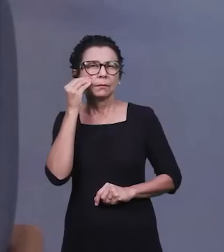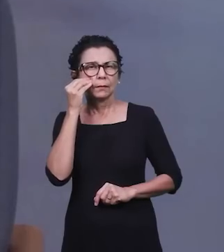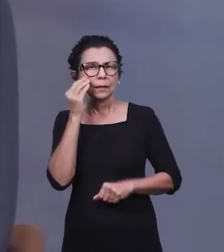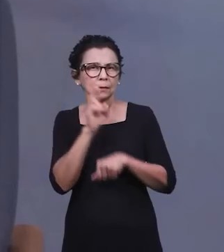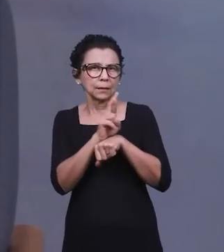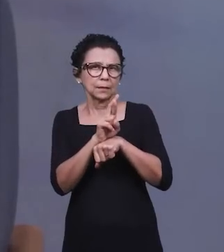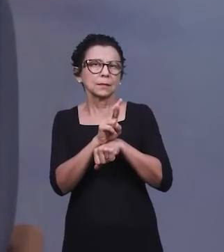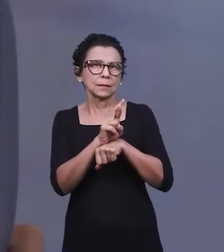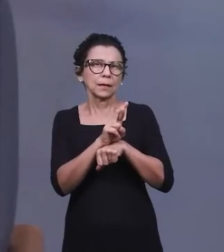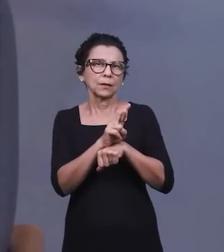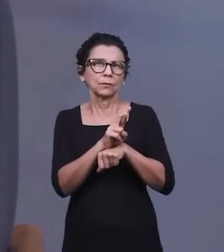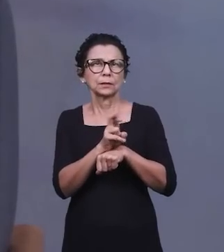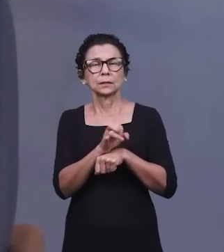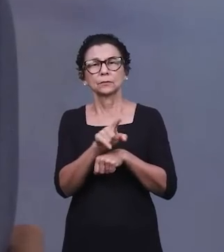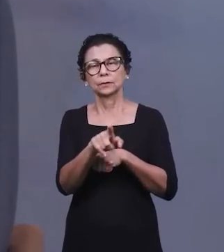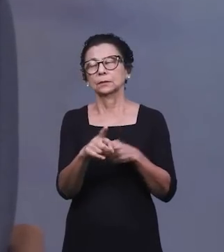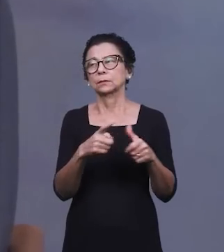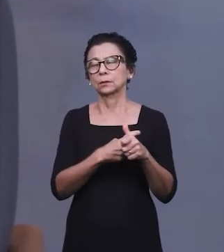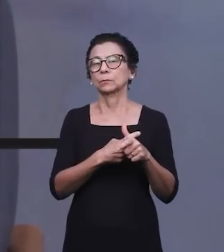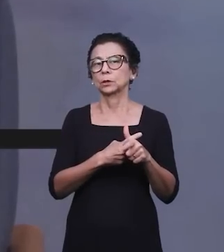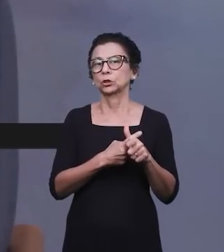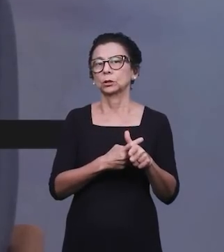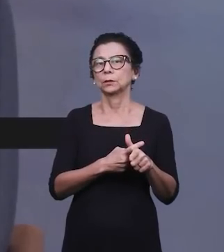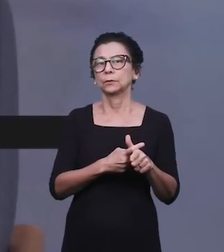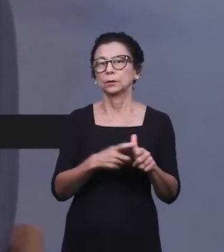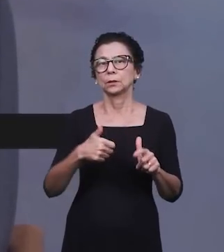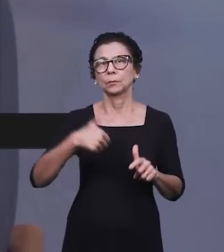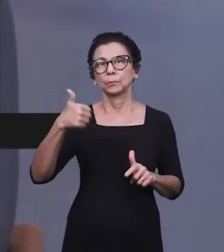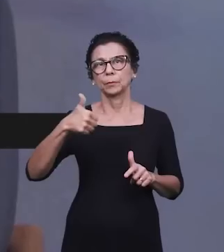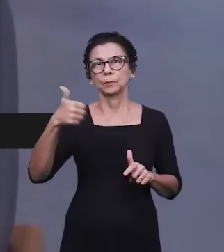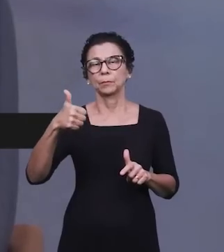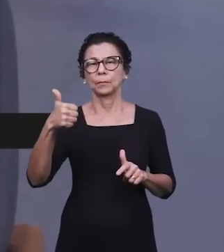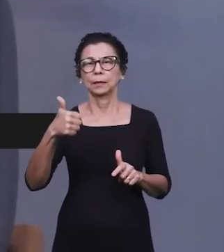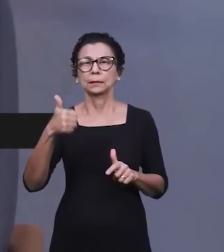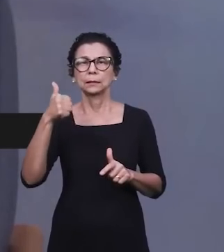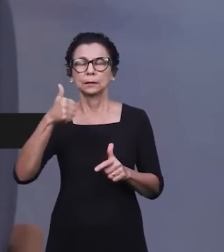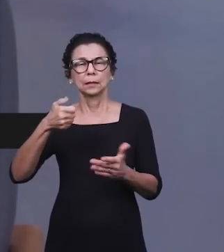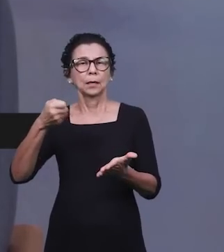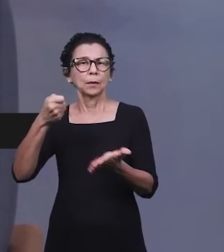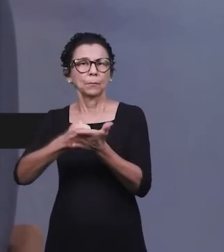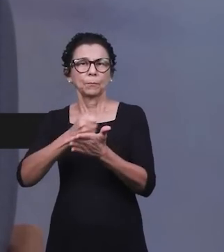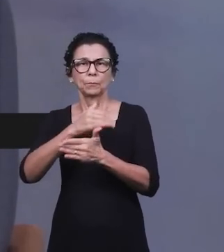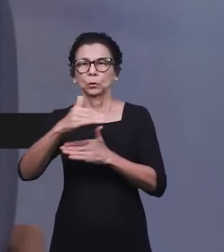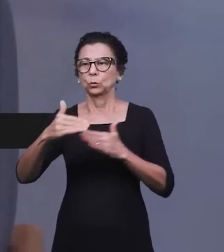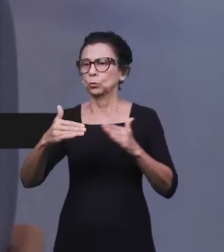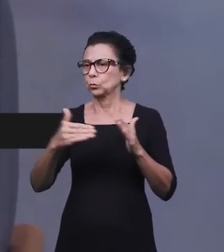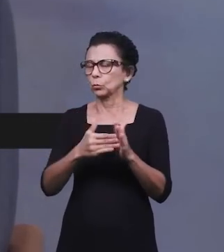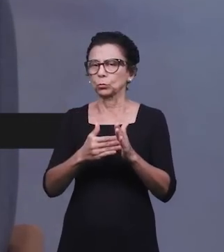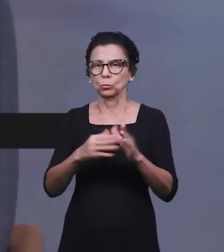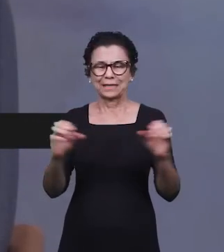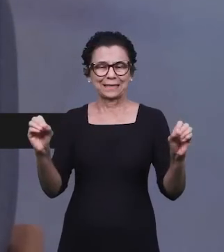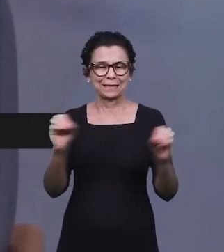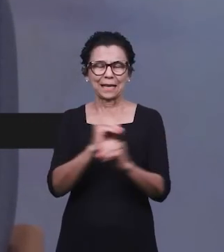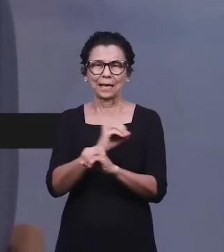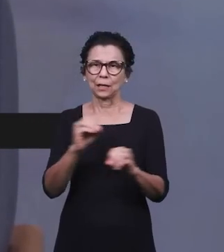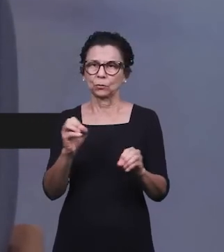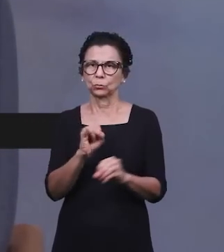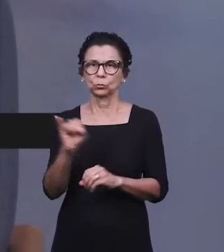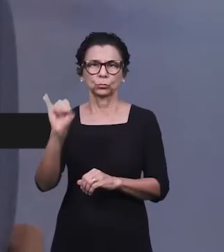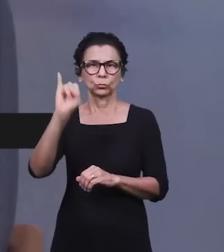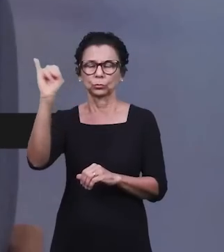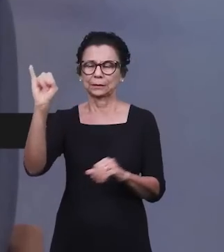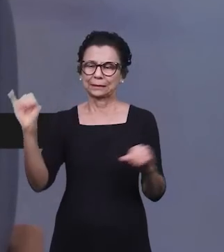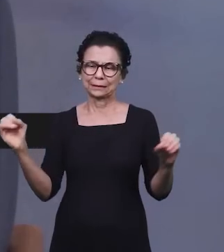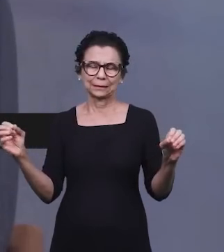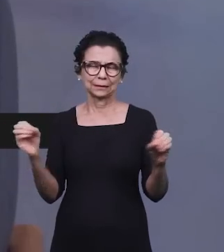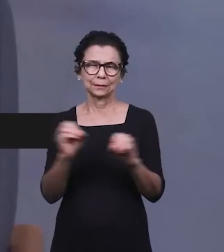de emergência. É lógico que se você tem uma dívida, o primeiro passo seria, na verdade, tentar quitar essa dívida, estancar esses juros altos que você está pagando.